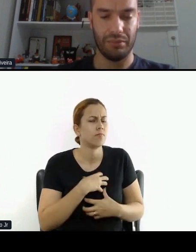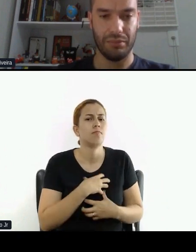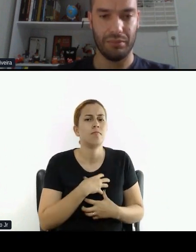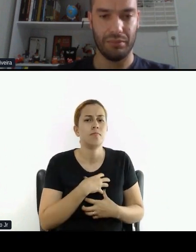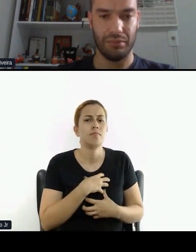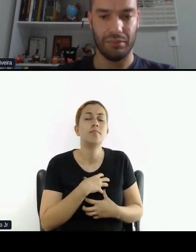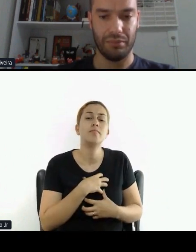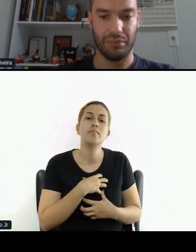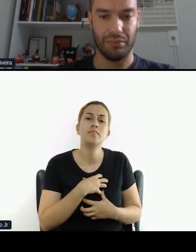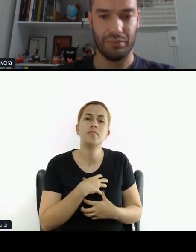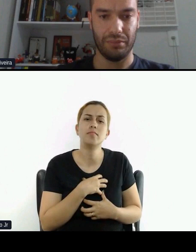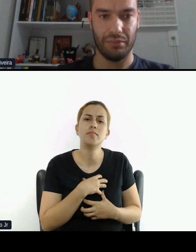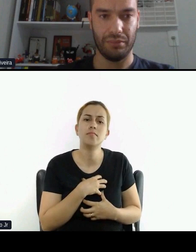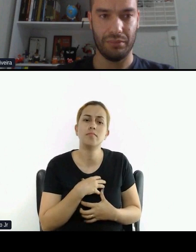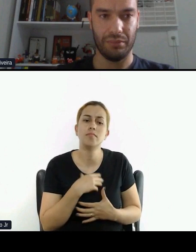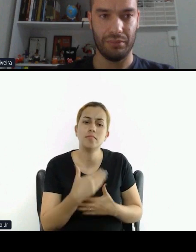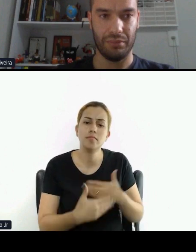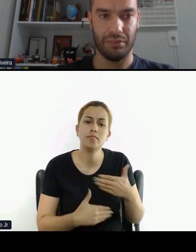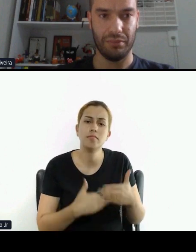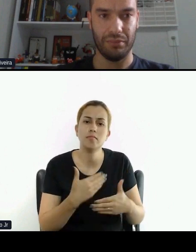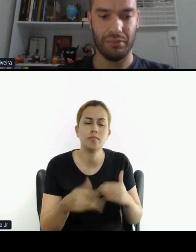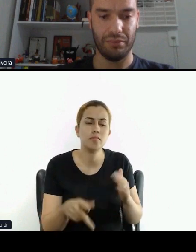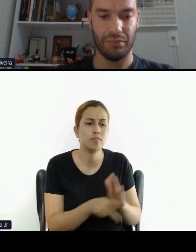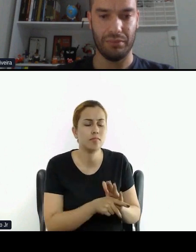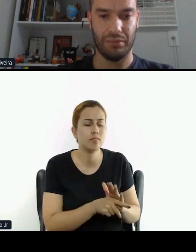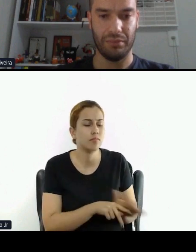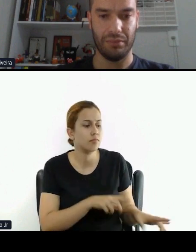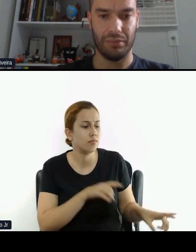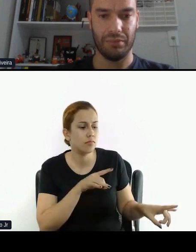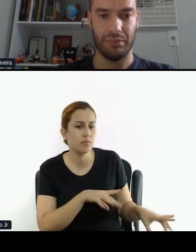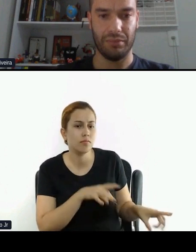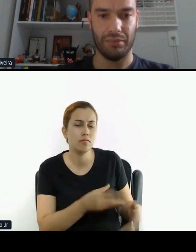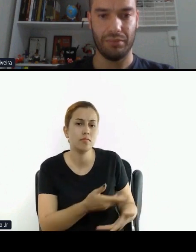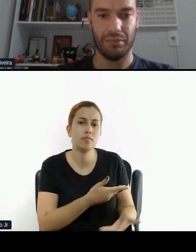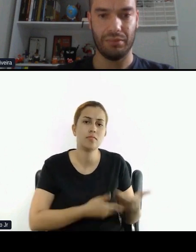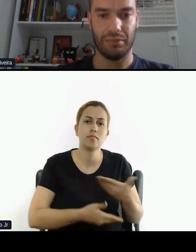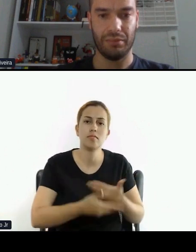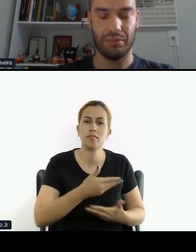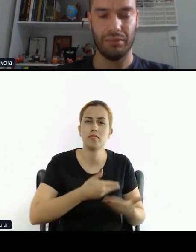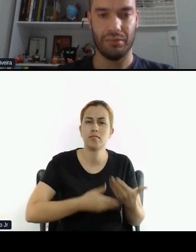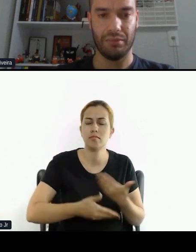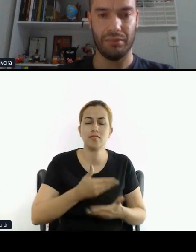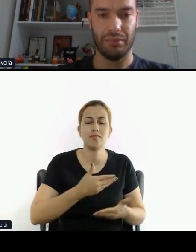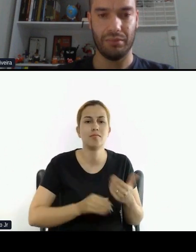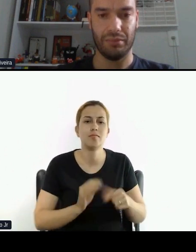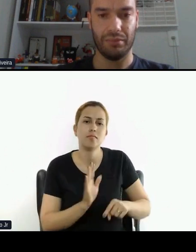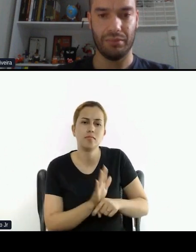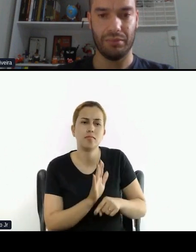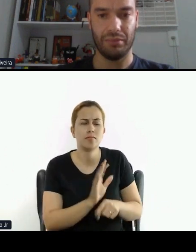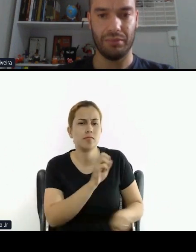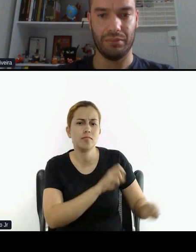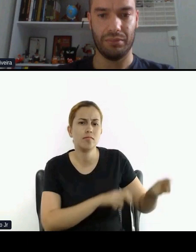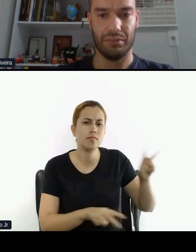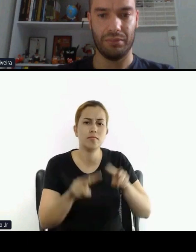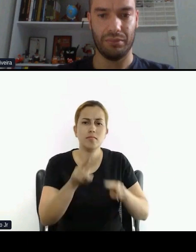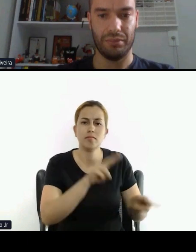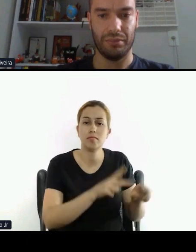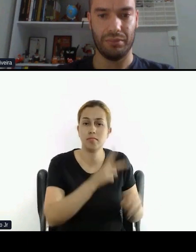você dispõe, né, das tecnologias assistivas, que possibilitam que essas pessoas com